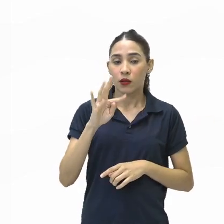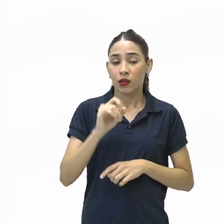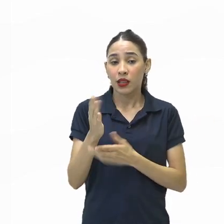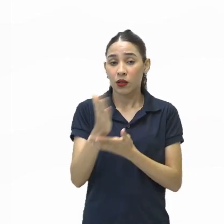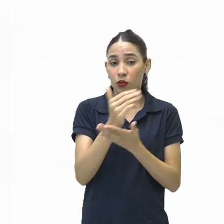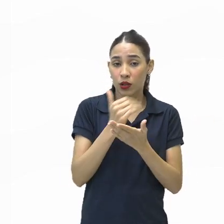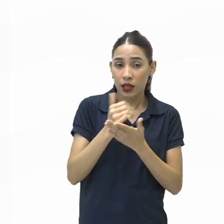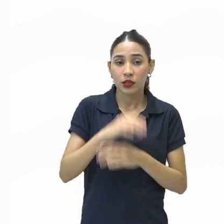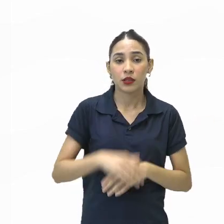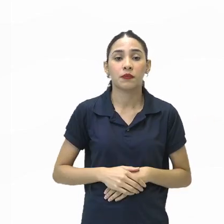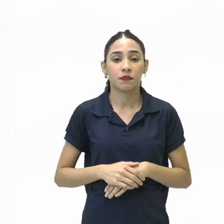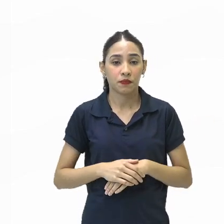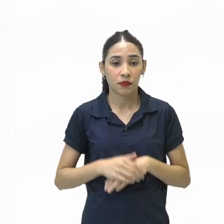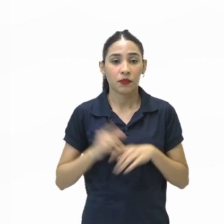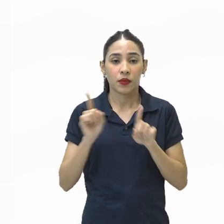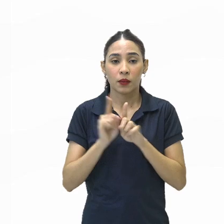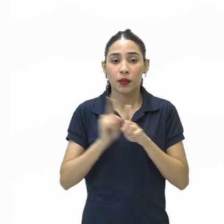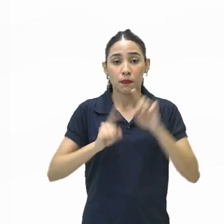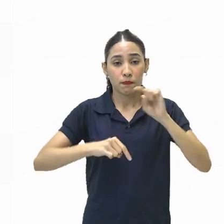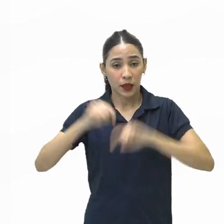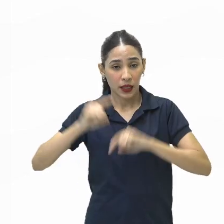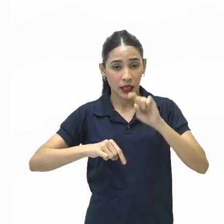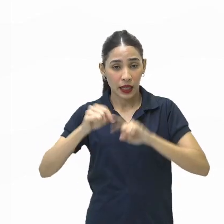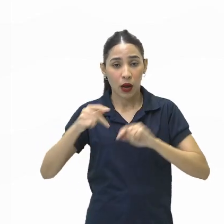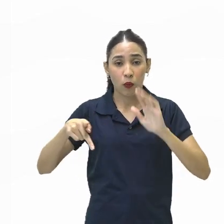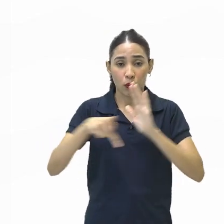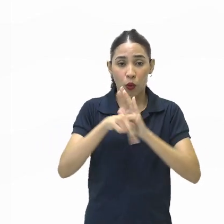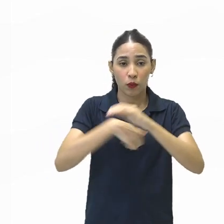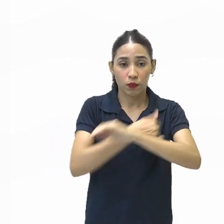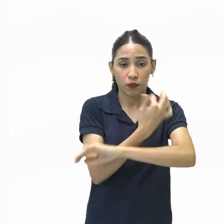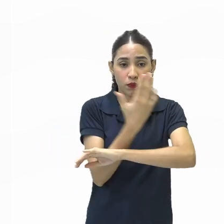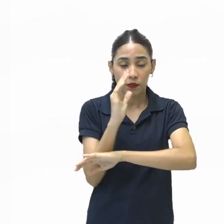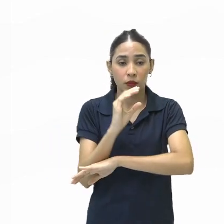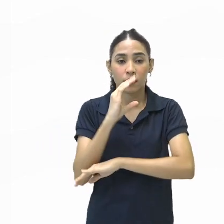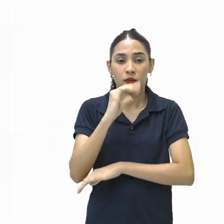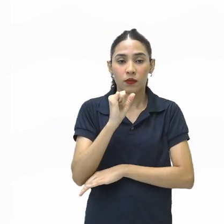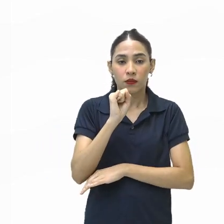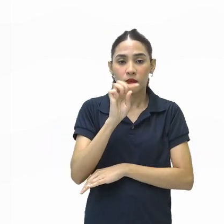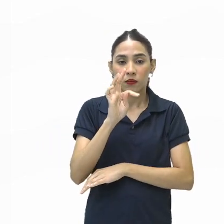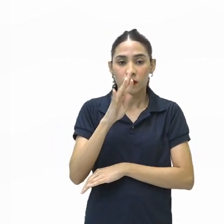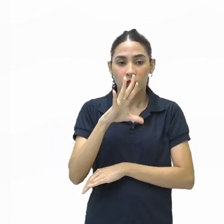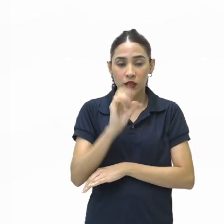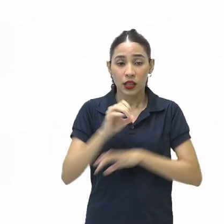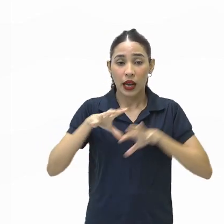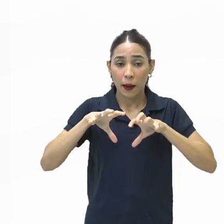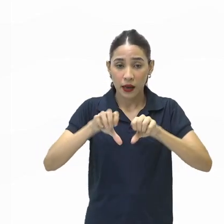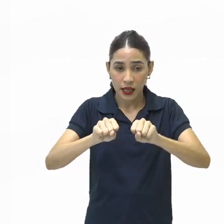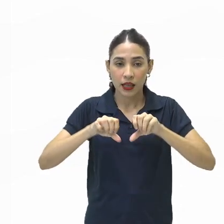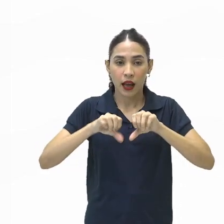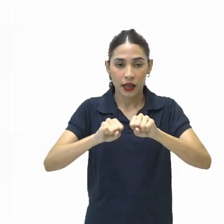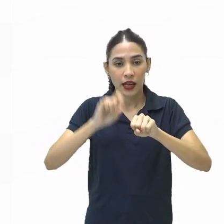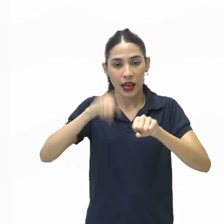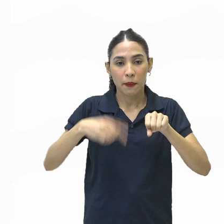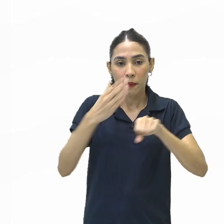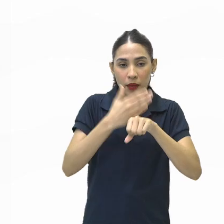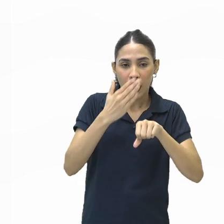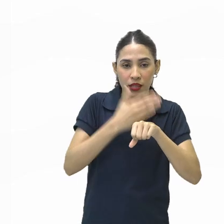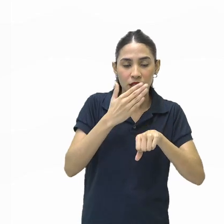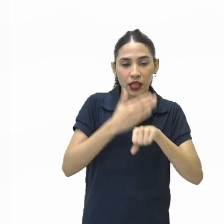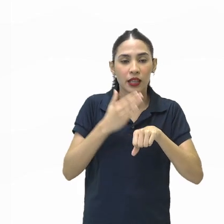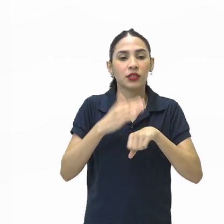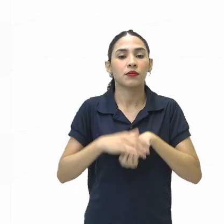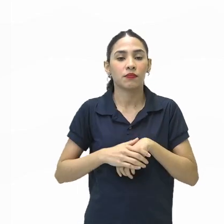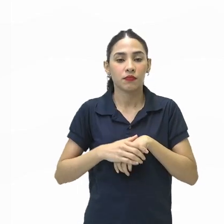pesca artesanal e a coleta de produtos da floresta, como a castanha do Pará e o açaí, são atividades comuns